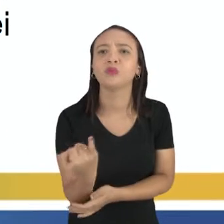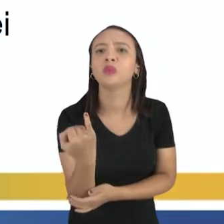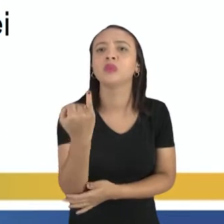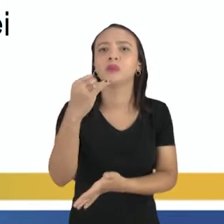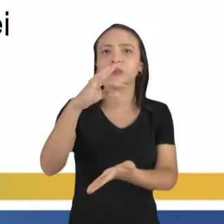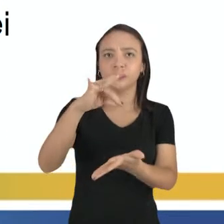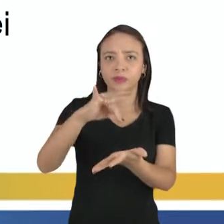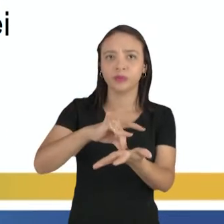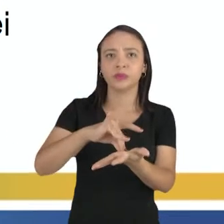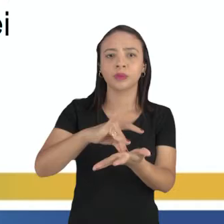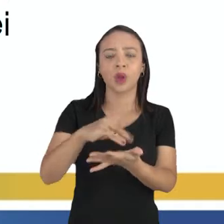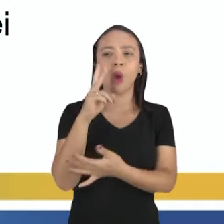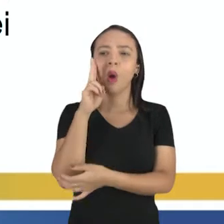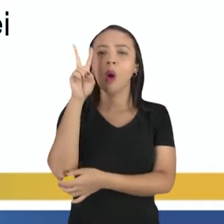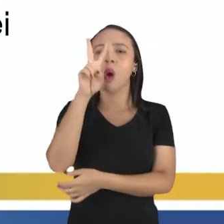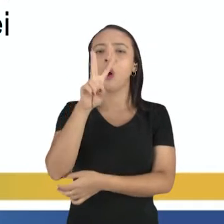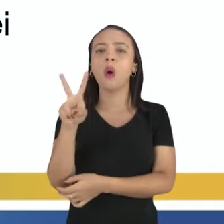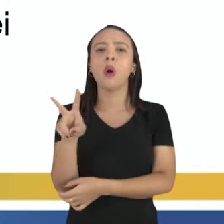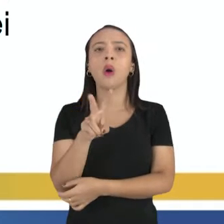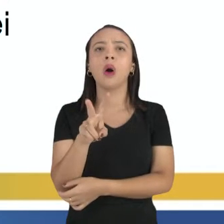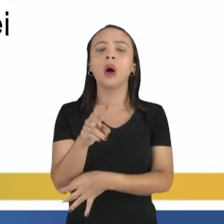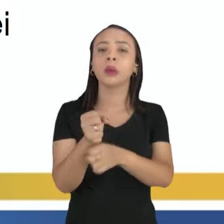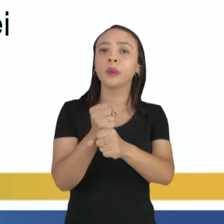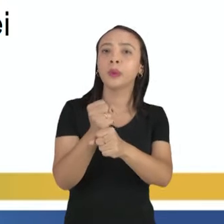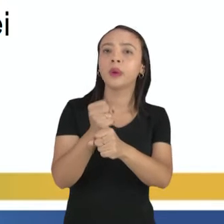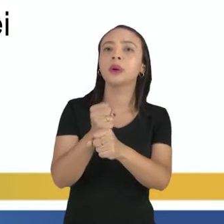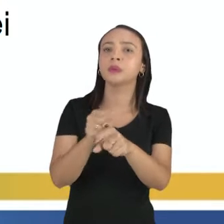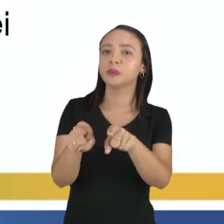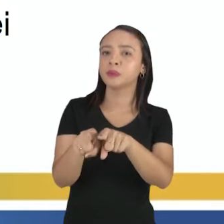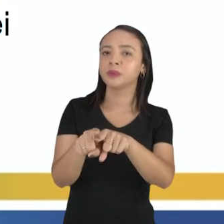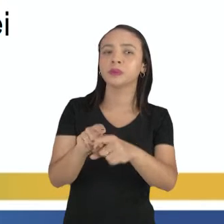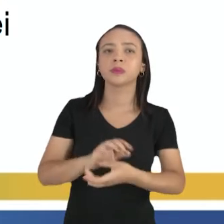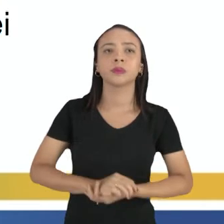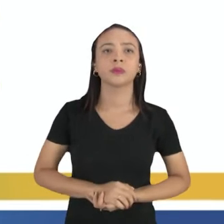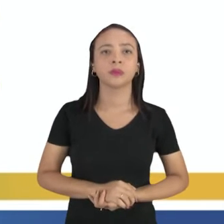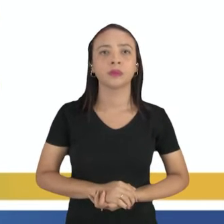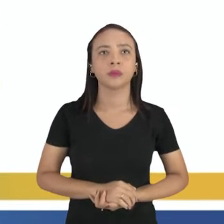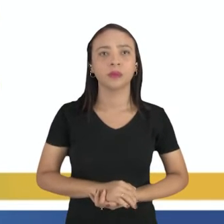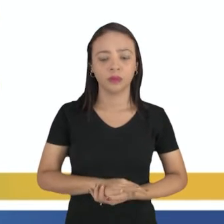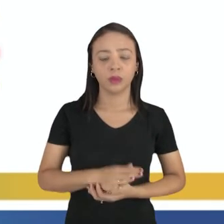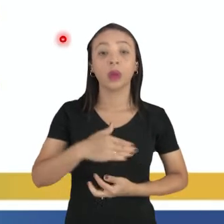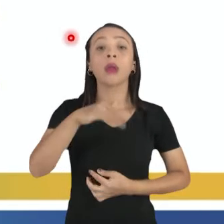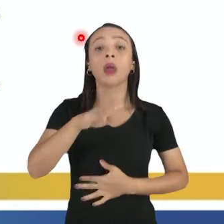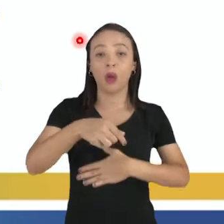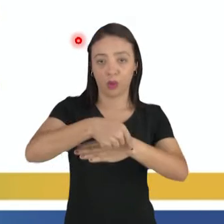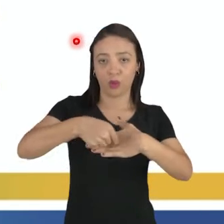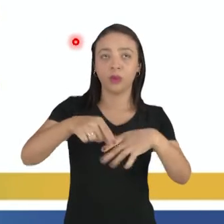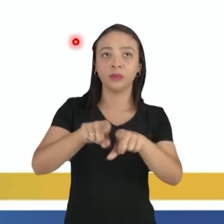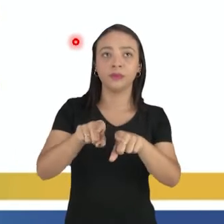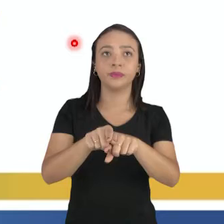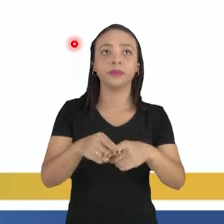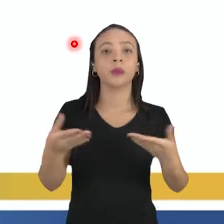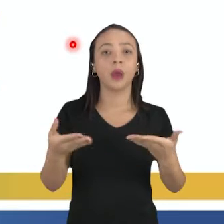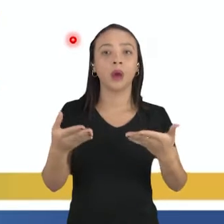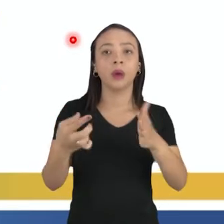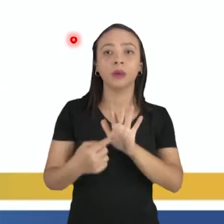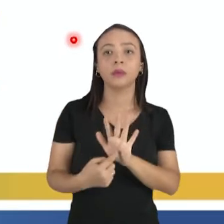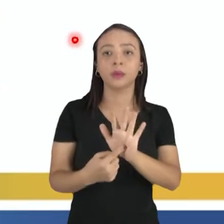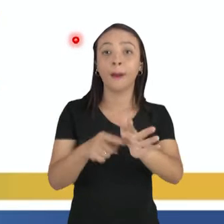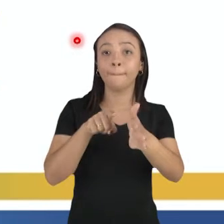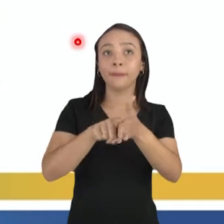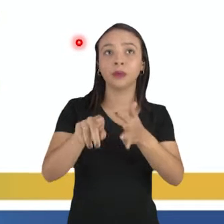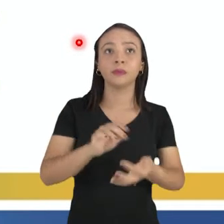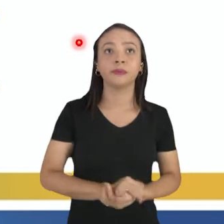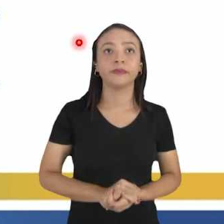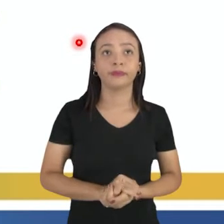importantíssimo olhar a referência, o ano, tá? Manuel Bandeira. E aí nós vamos para o nosso comando.